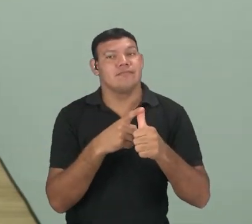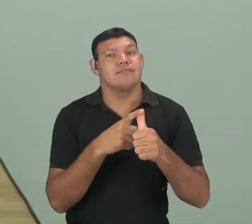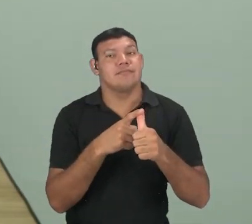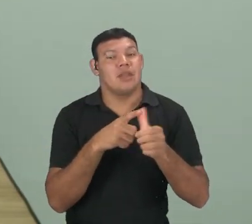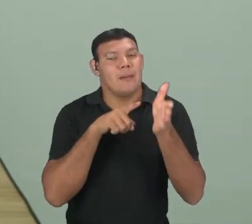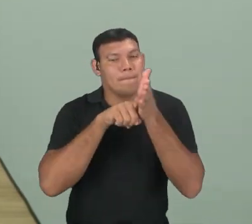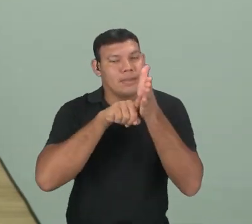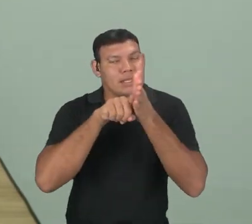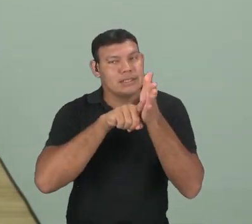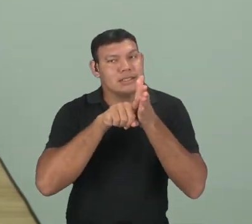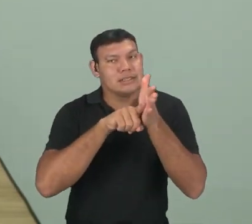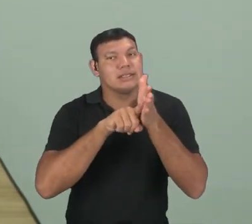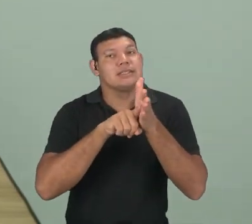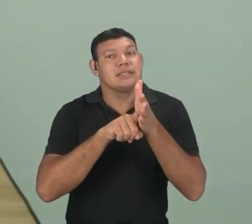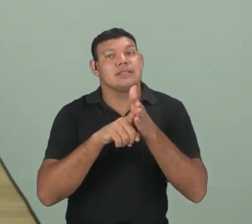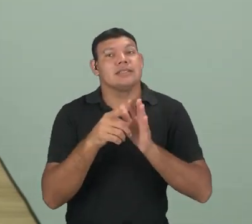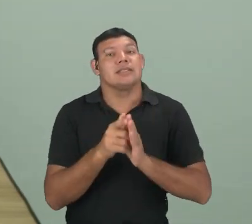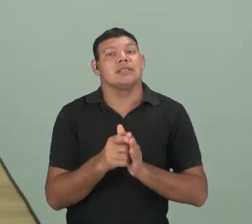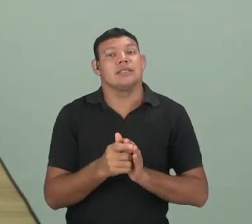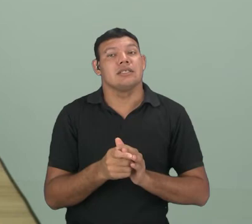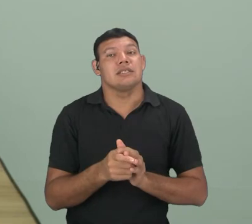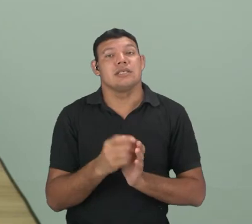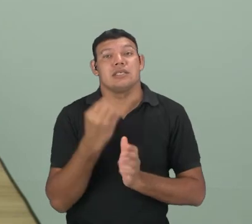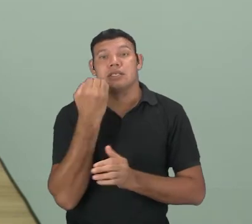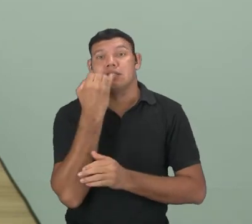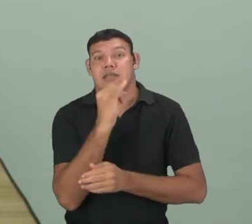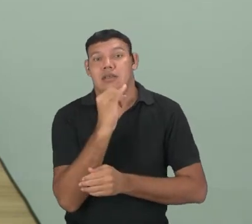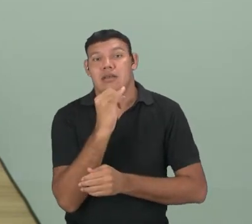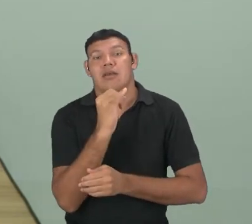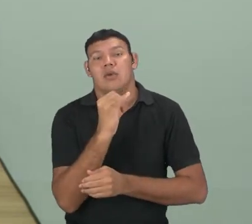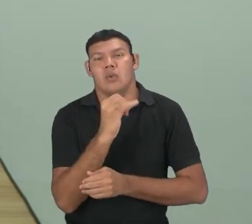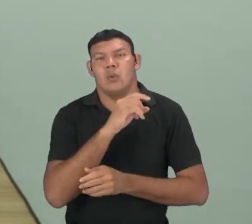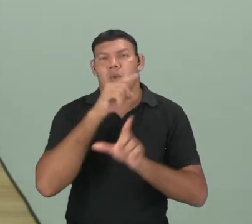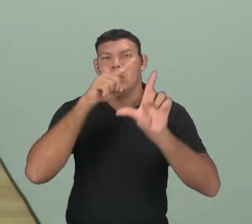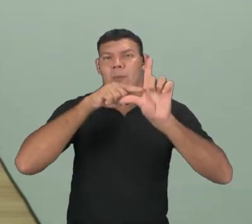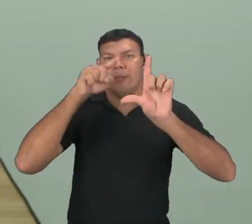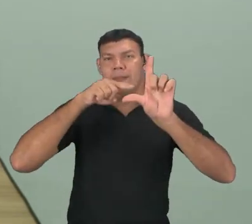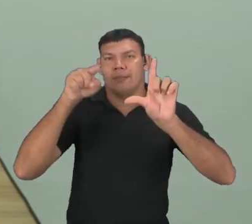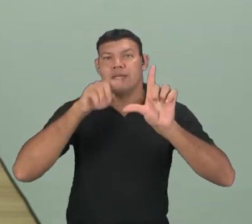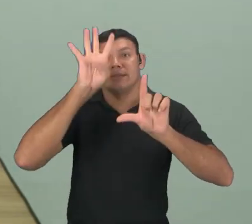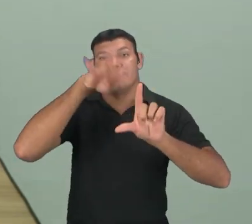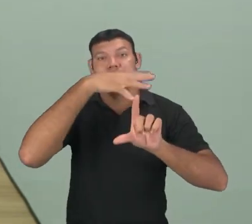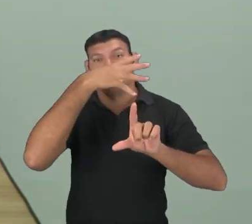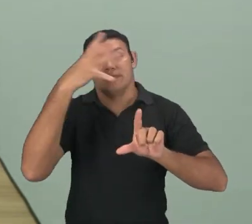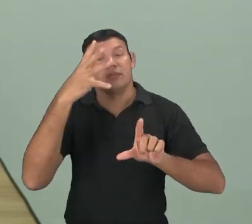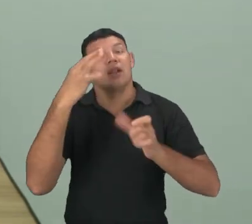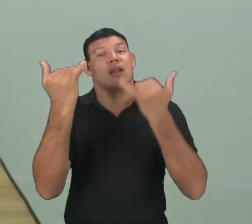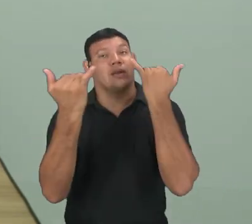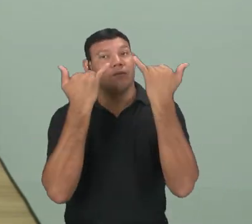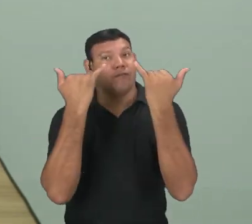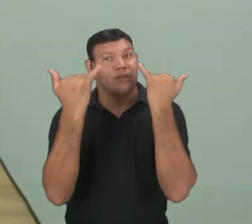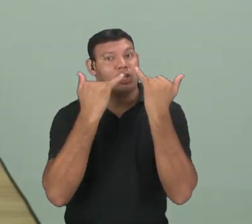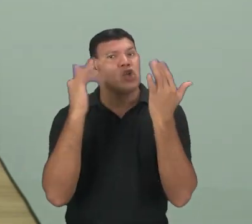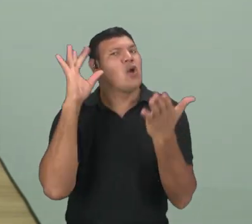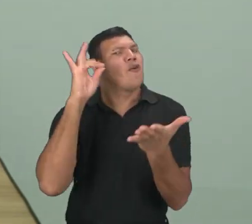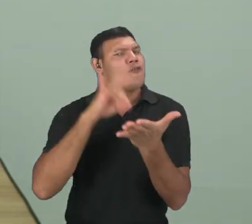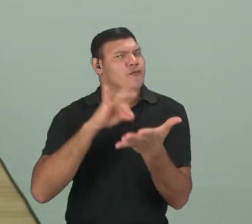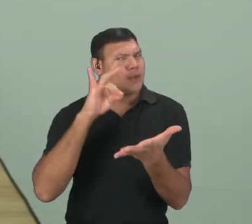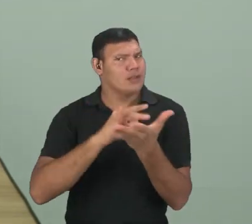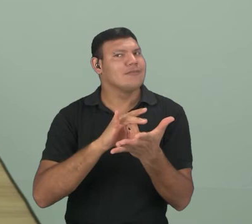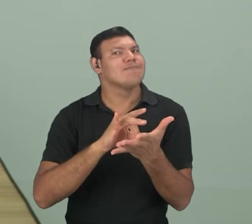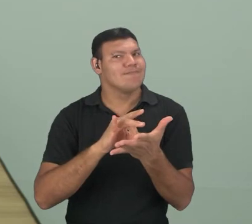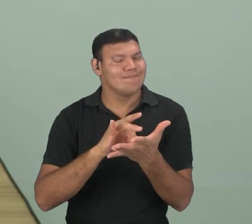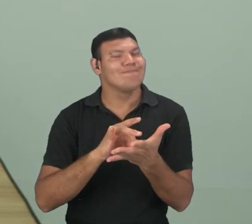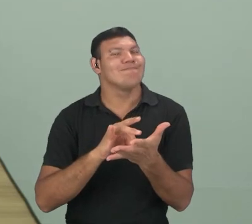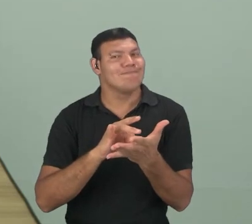nós devemos fazer é uma pesquisa. Quando nós tratamos de um gráfico e tabela, nós precisamos ter